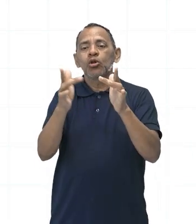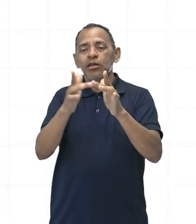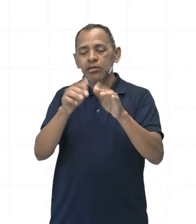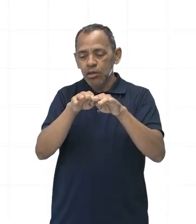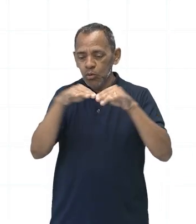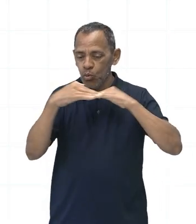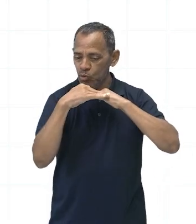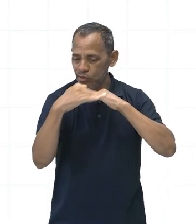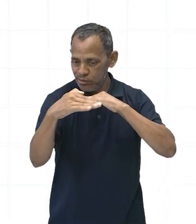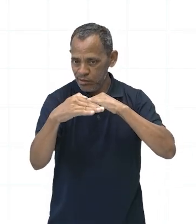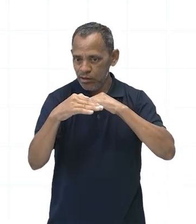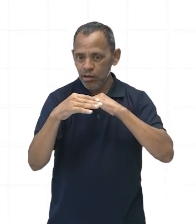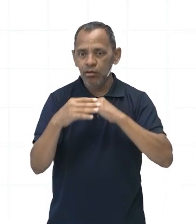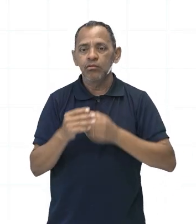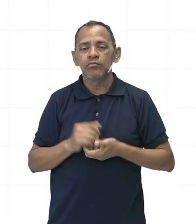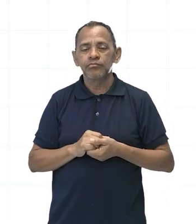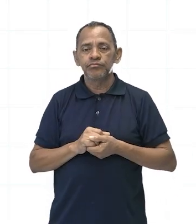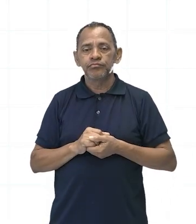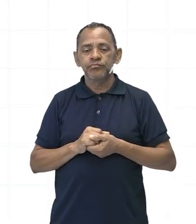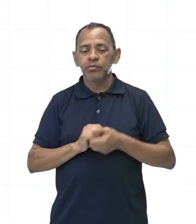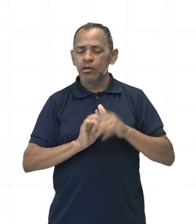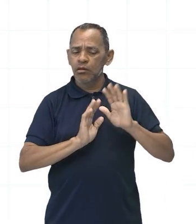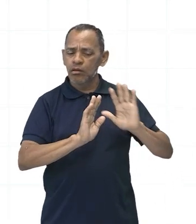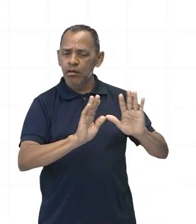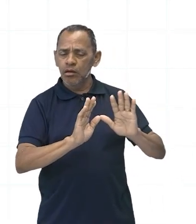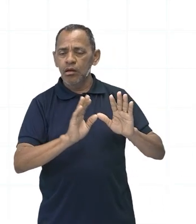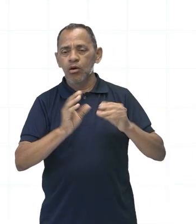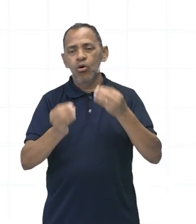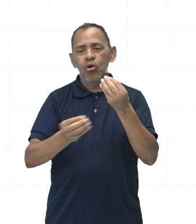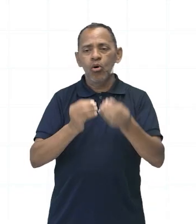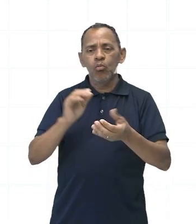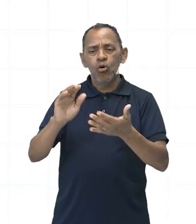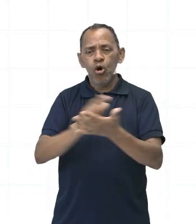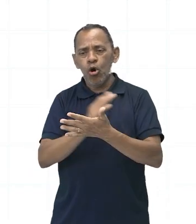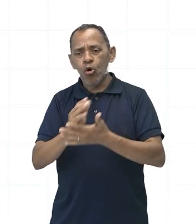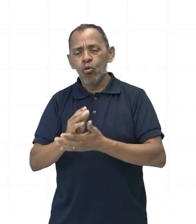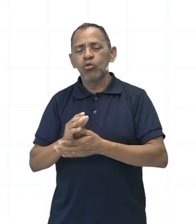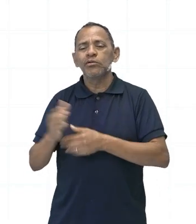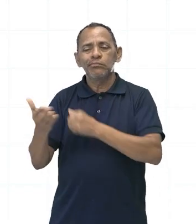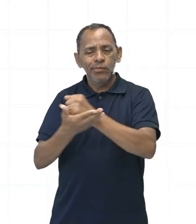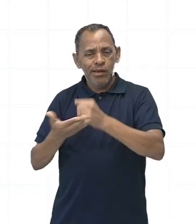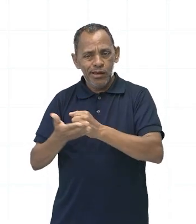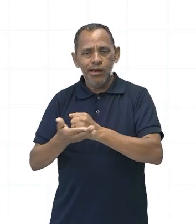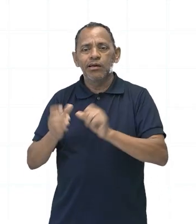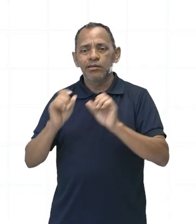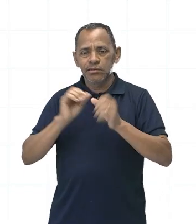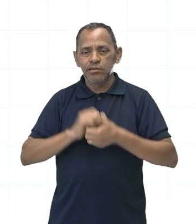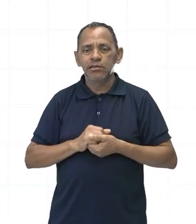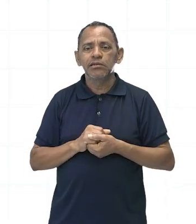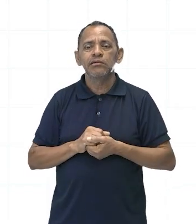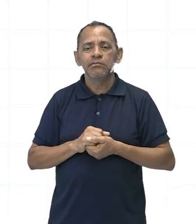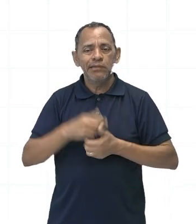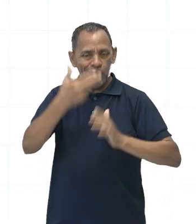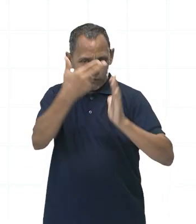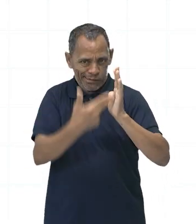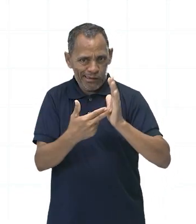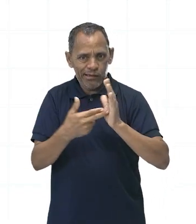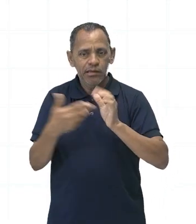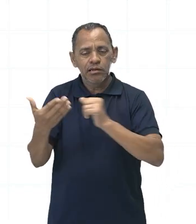abandonando desta forma, alguns princípios básicos da dança